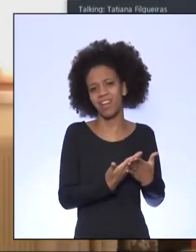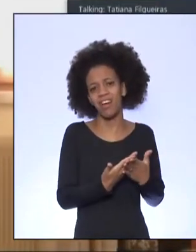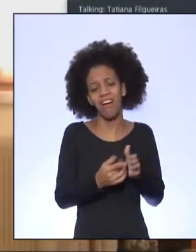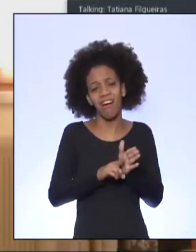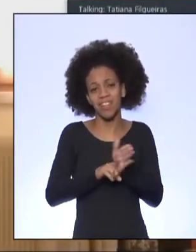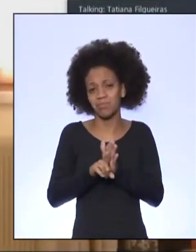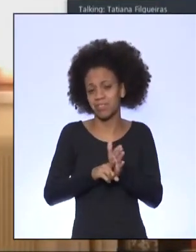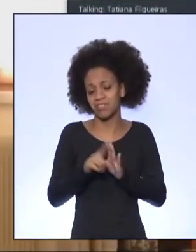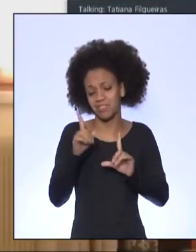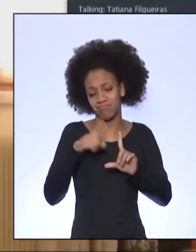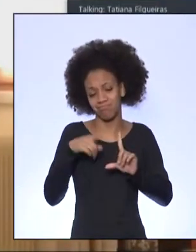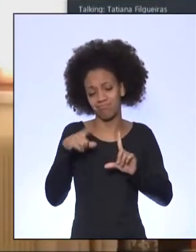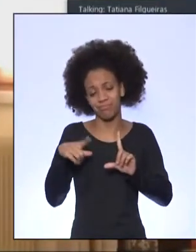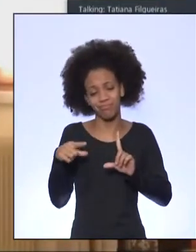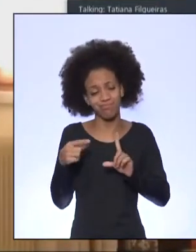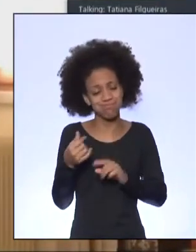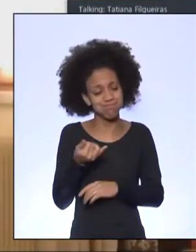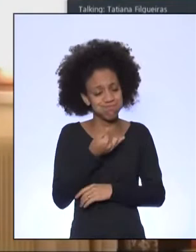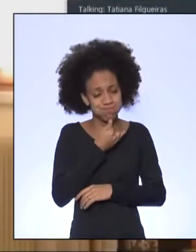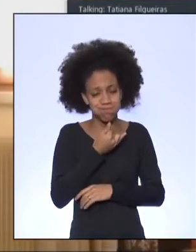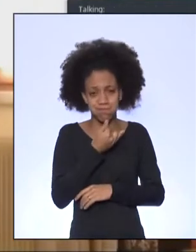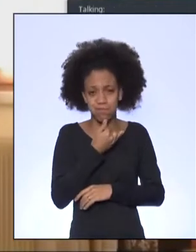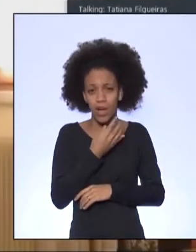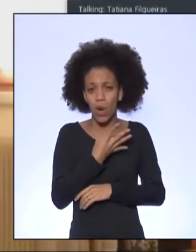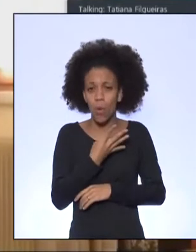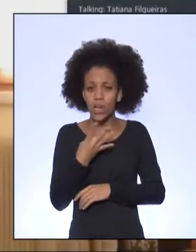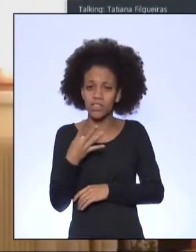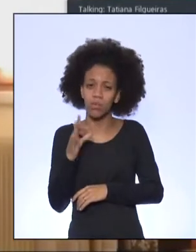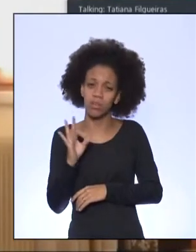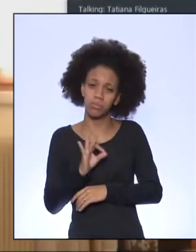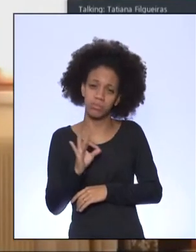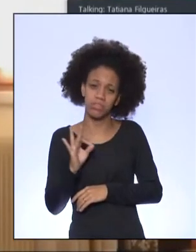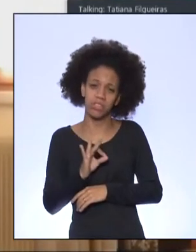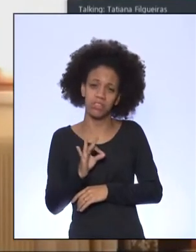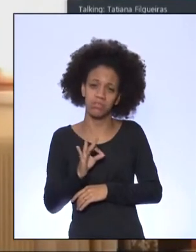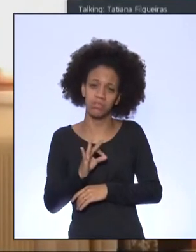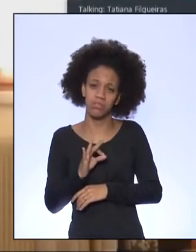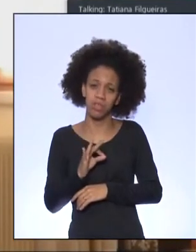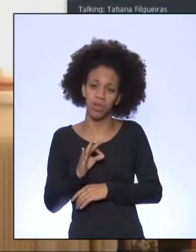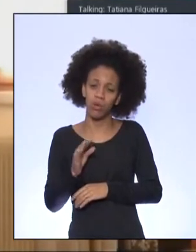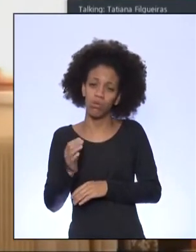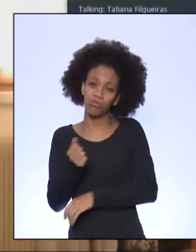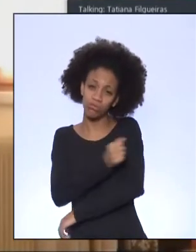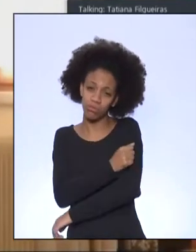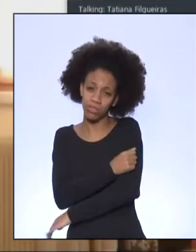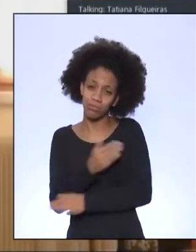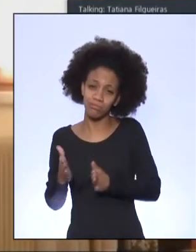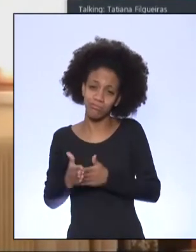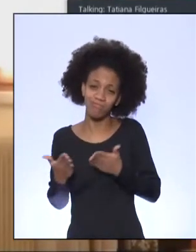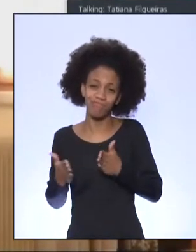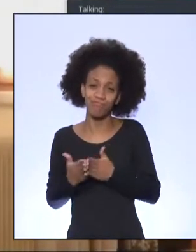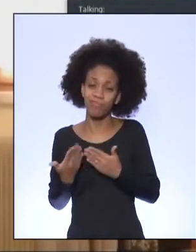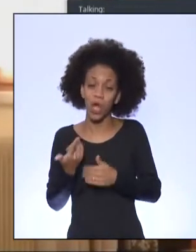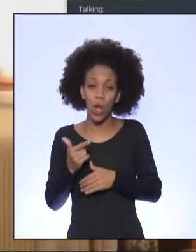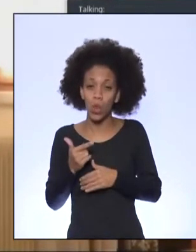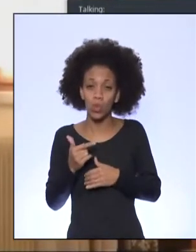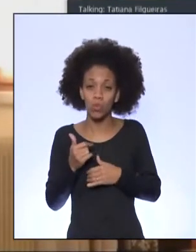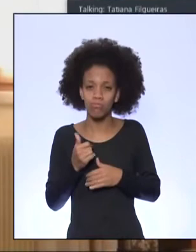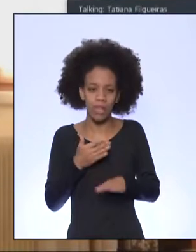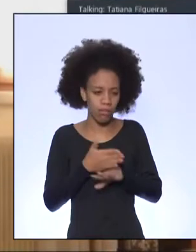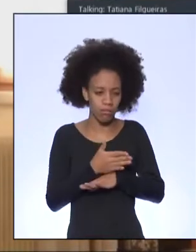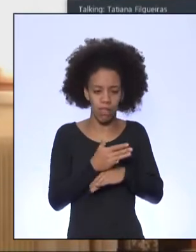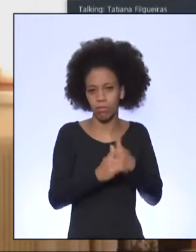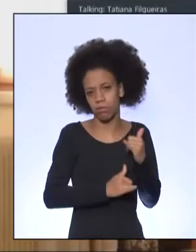tristes. 44% dos alunos mais pobres do Brasil não têm acesso à tecnologia